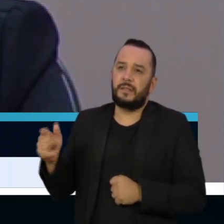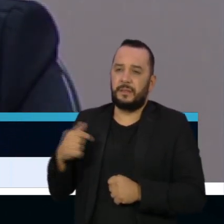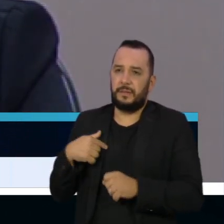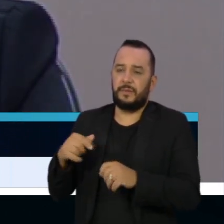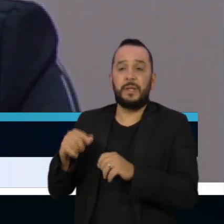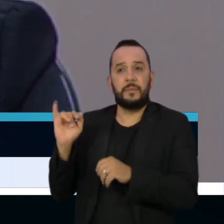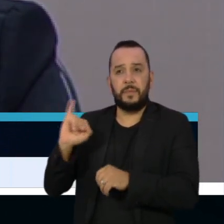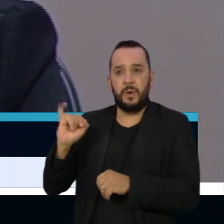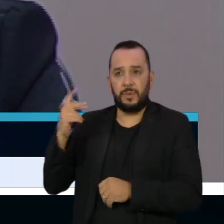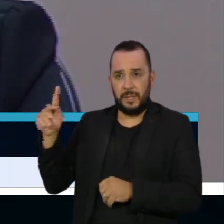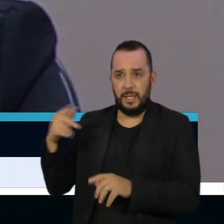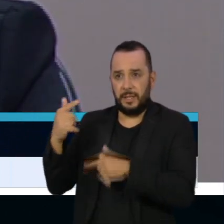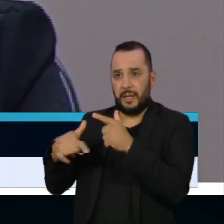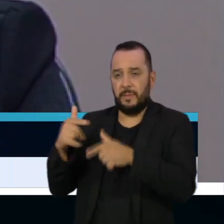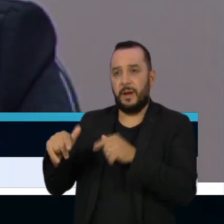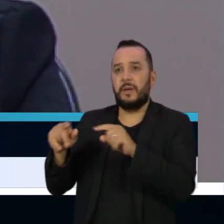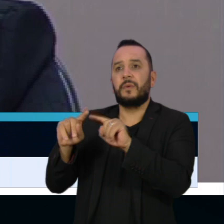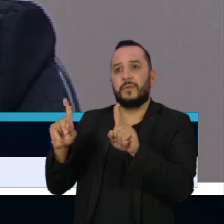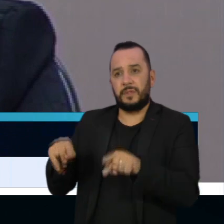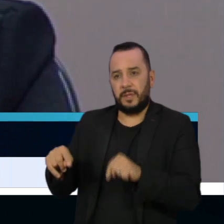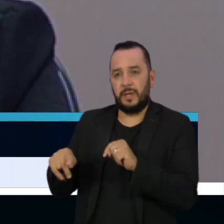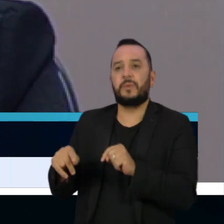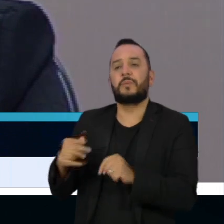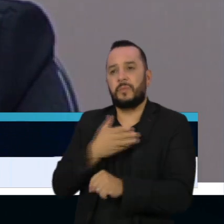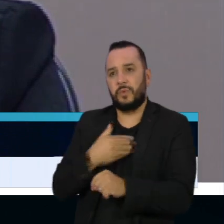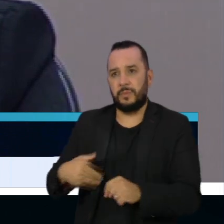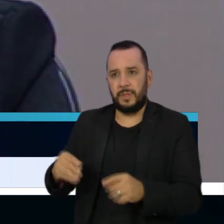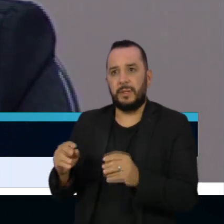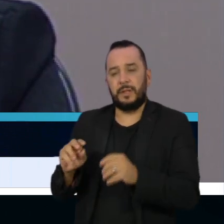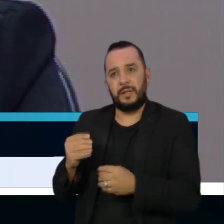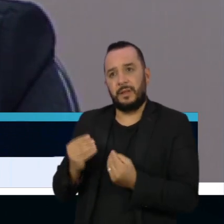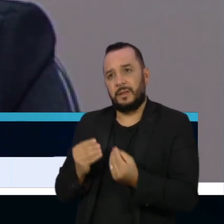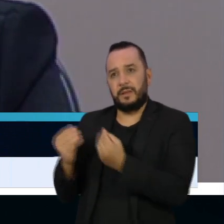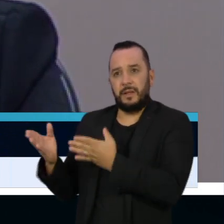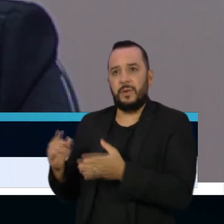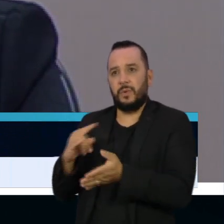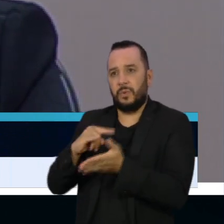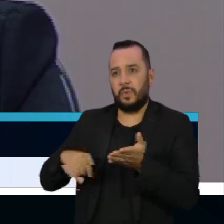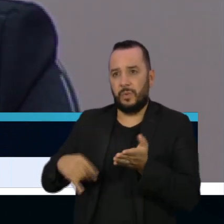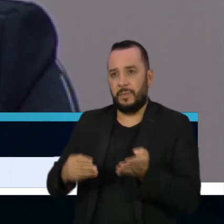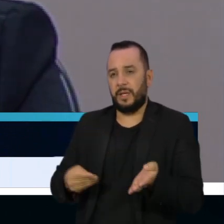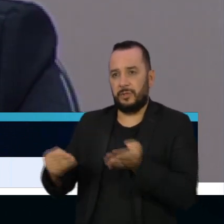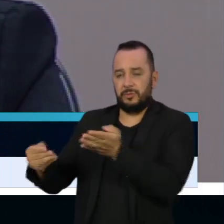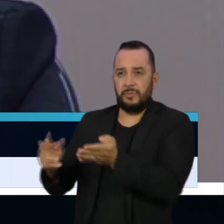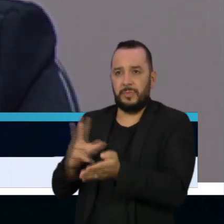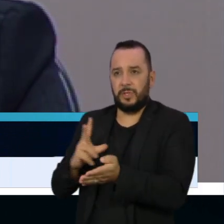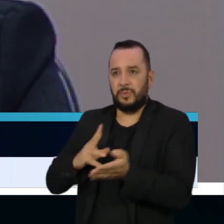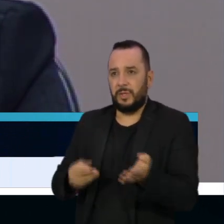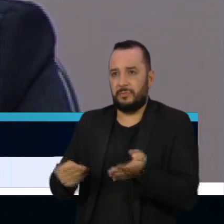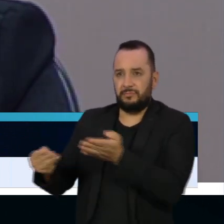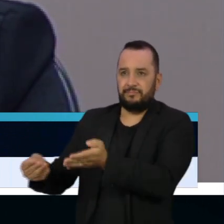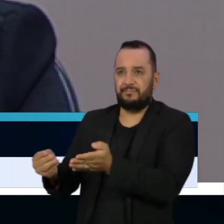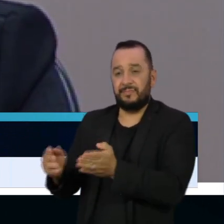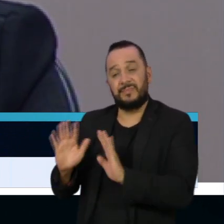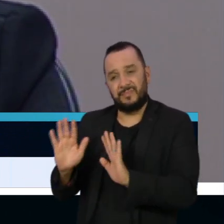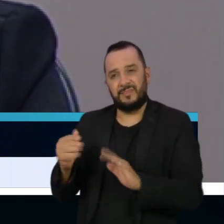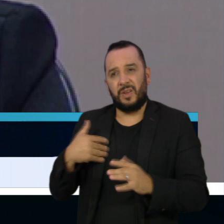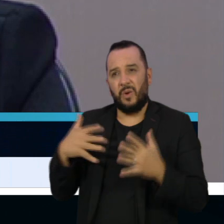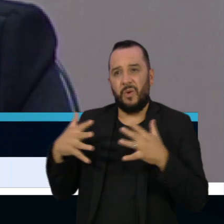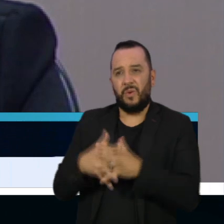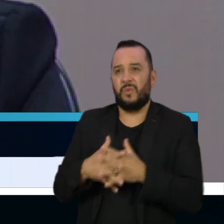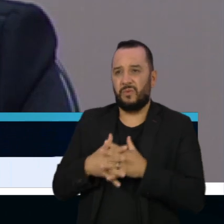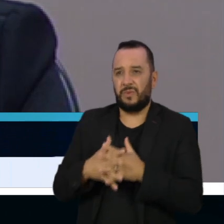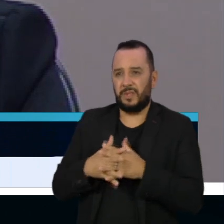irmão que o subsidiou equivocadamente com documentos em vós que provocaram uma grande confusão